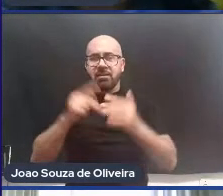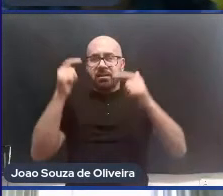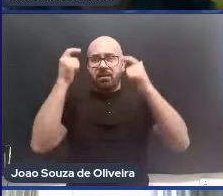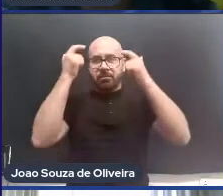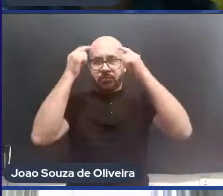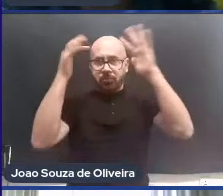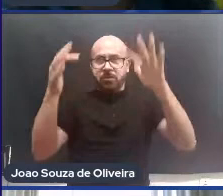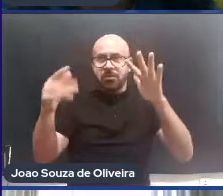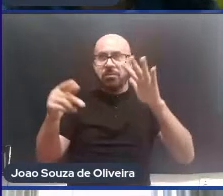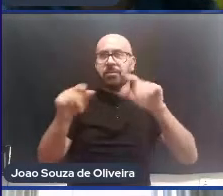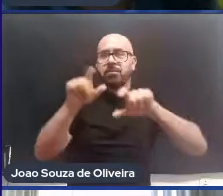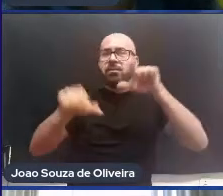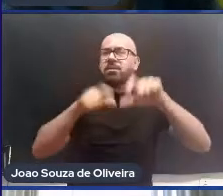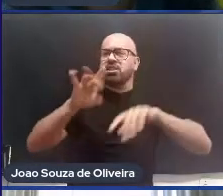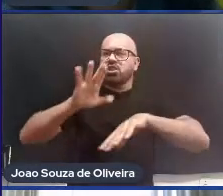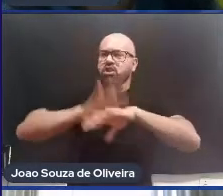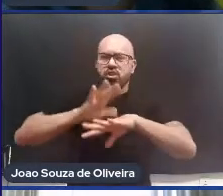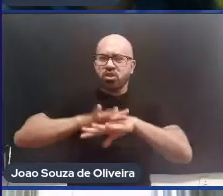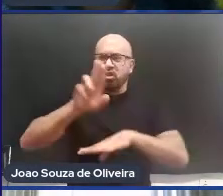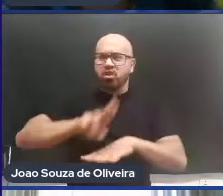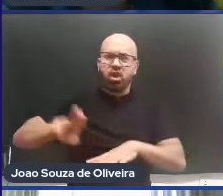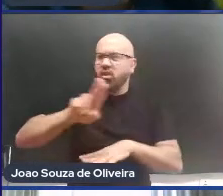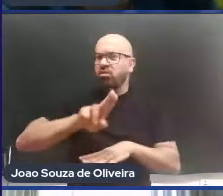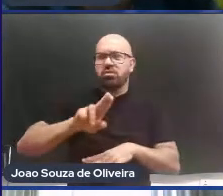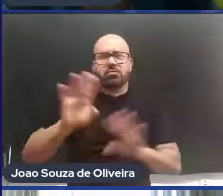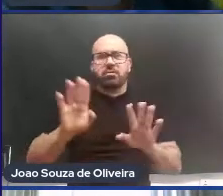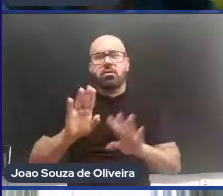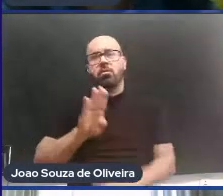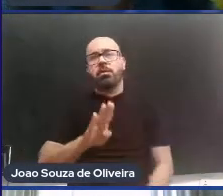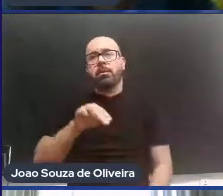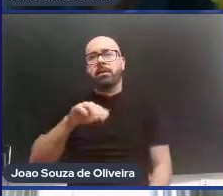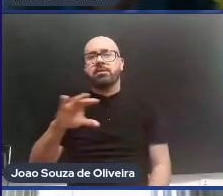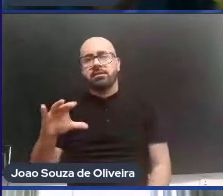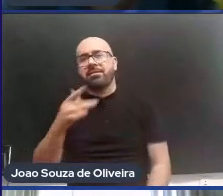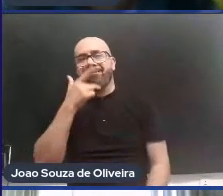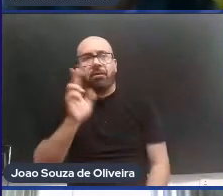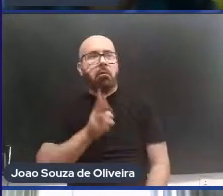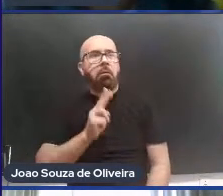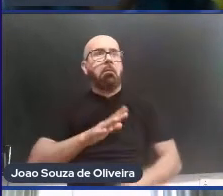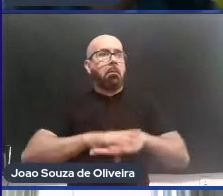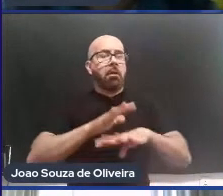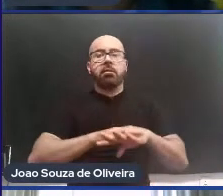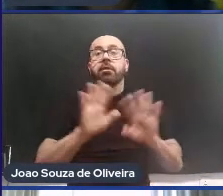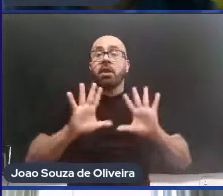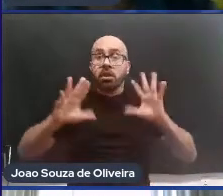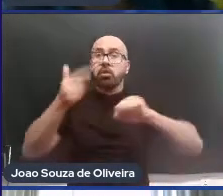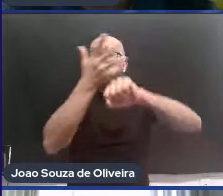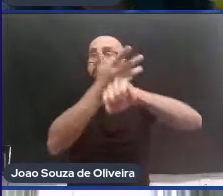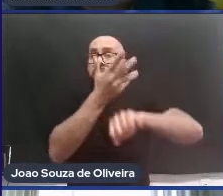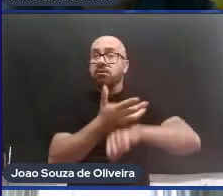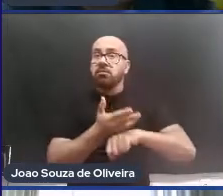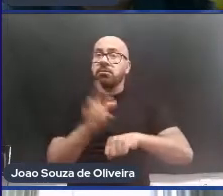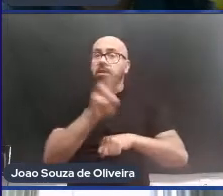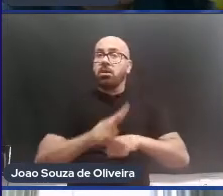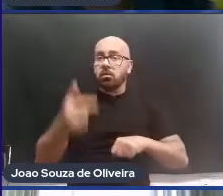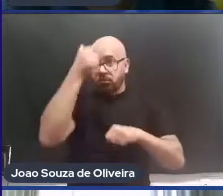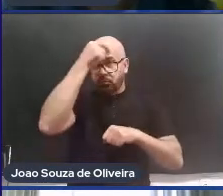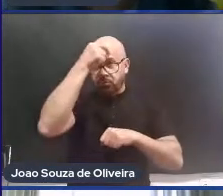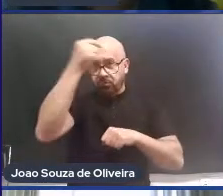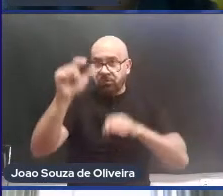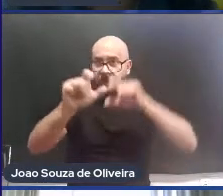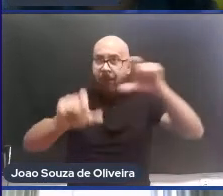é só para matemática né com a bncc coloca é todas as disciplinas trabalham pensamento